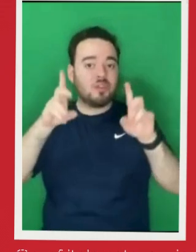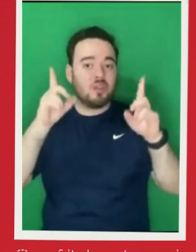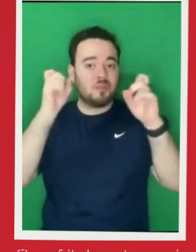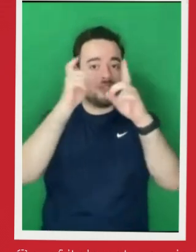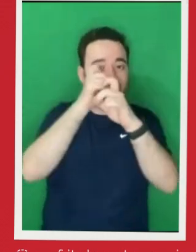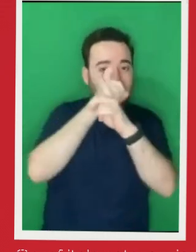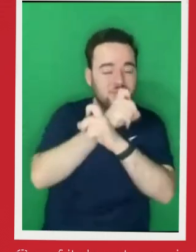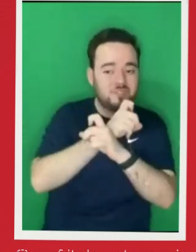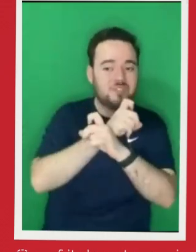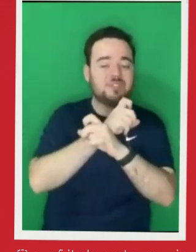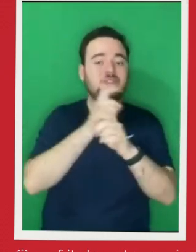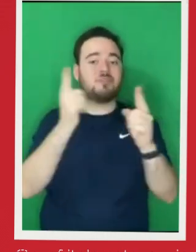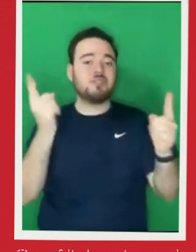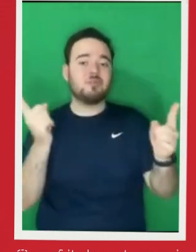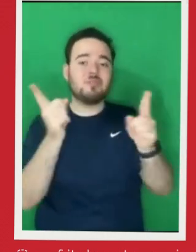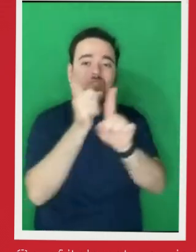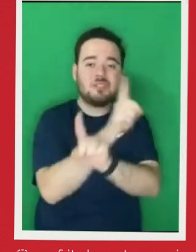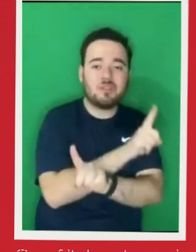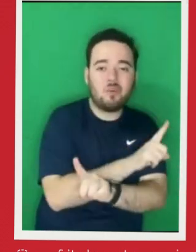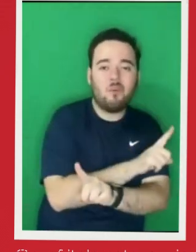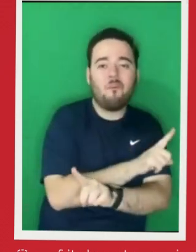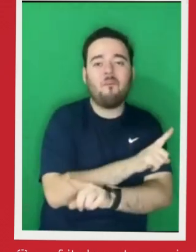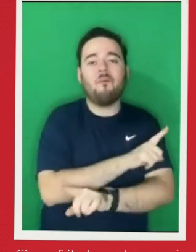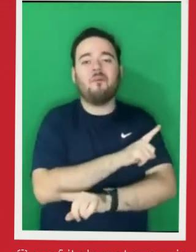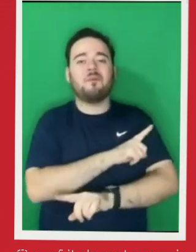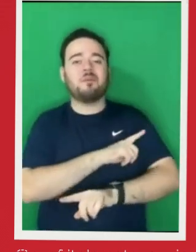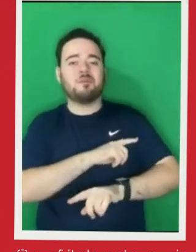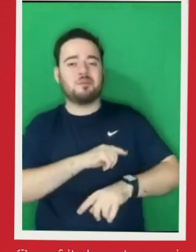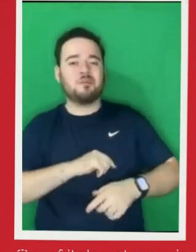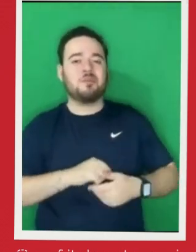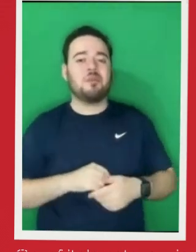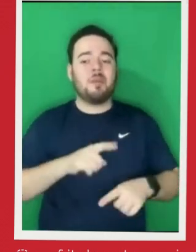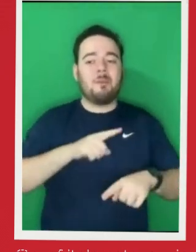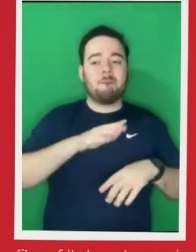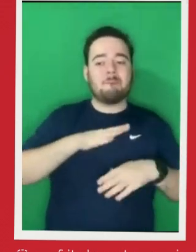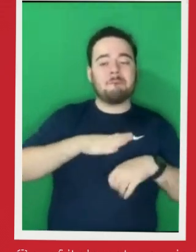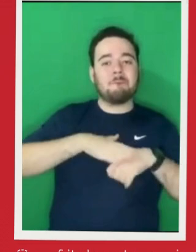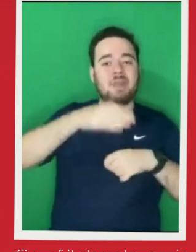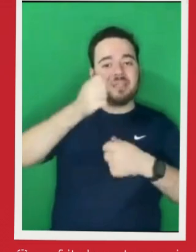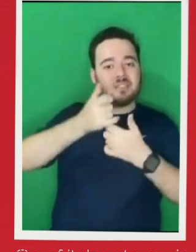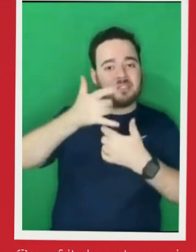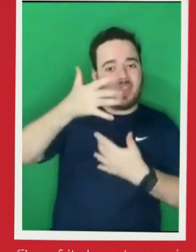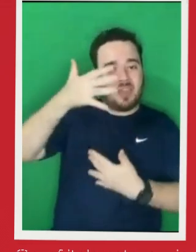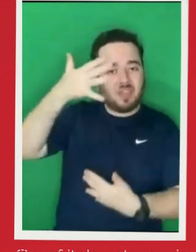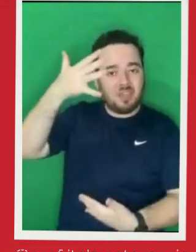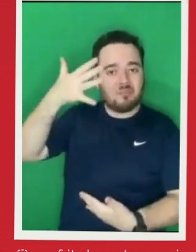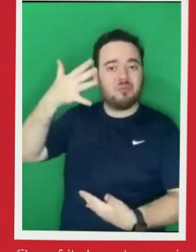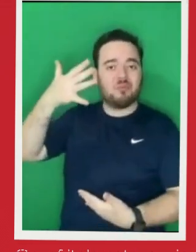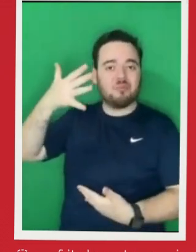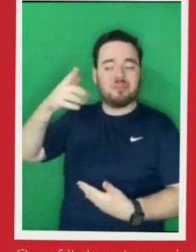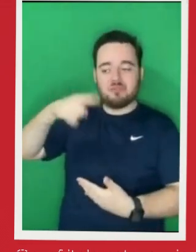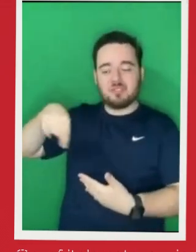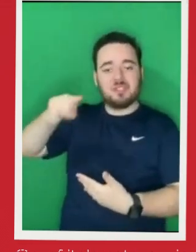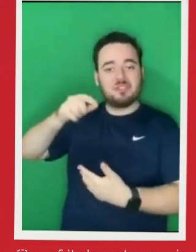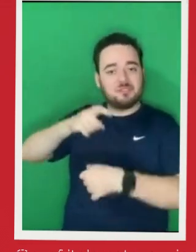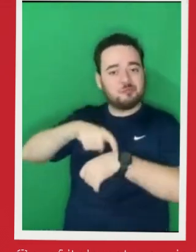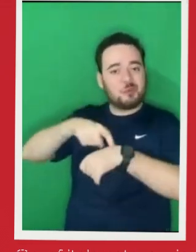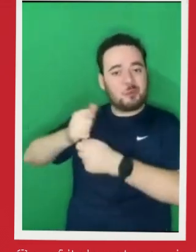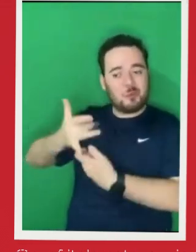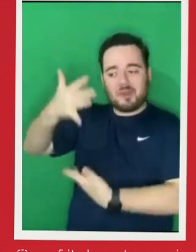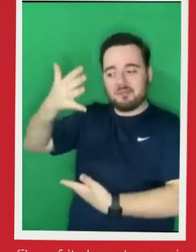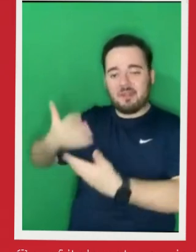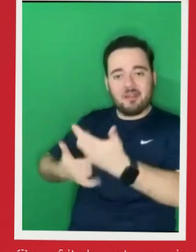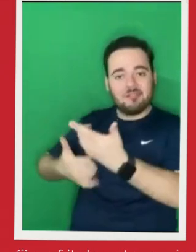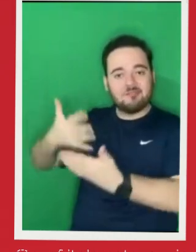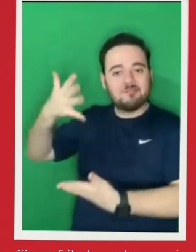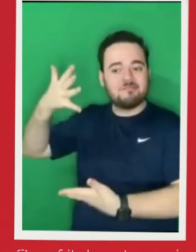os desencontros. Então, venham, eu vou dar mais tempo para ouvir vocês. Vai ser um momento mais de